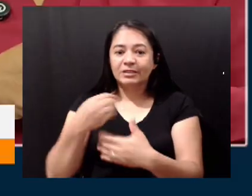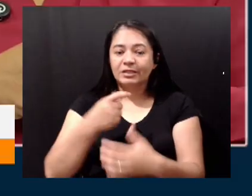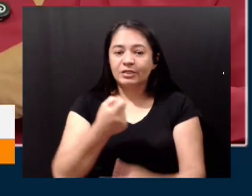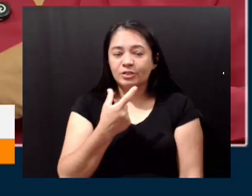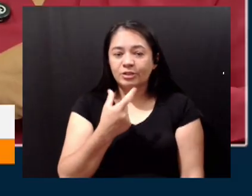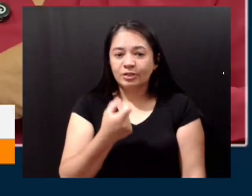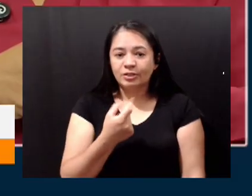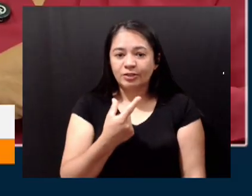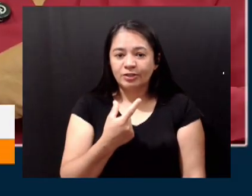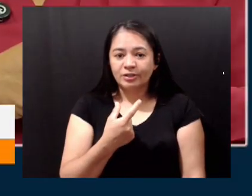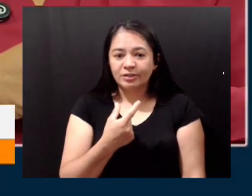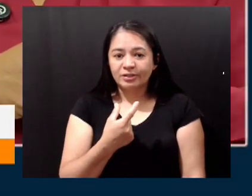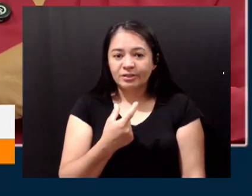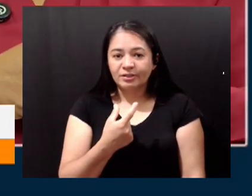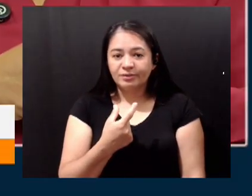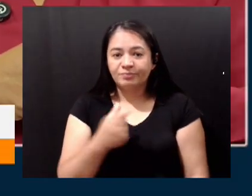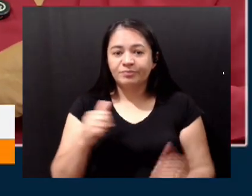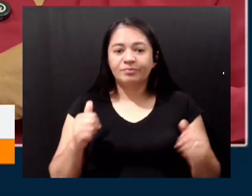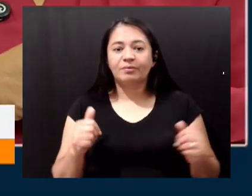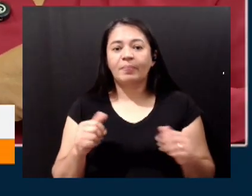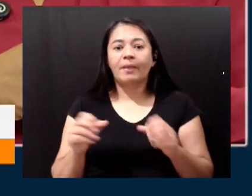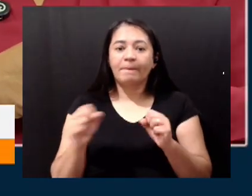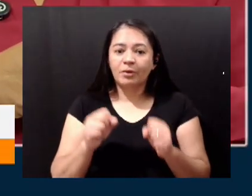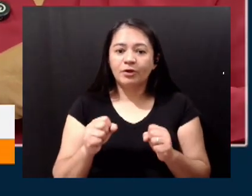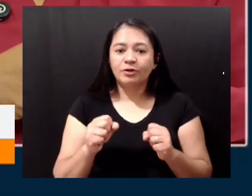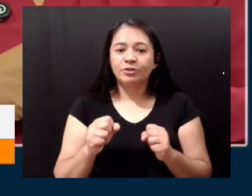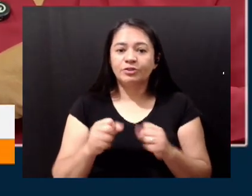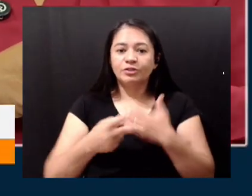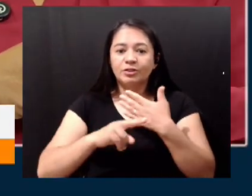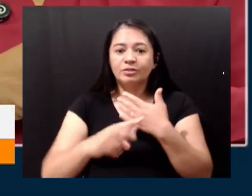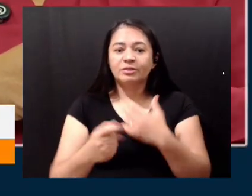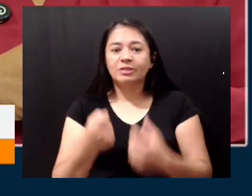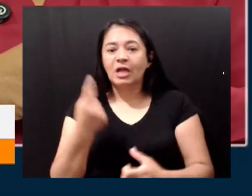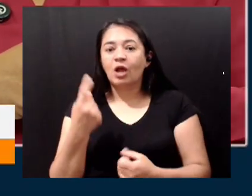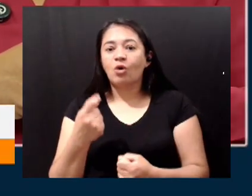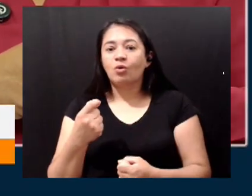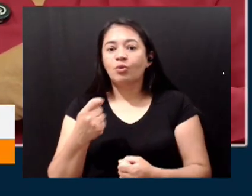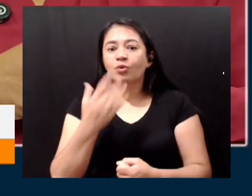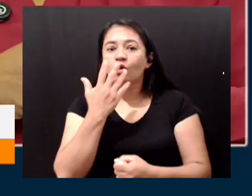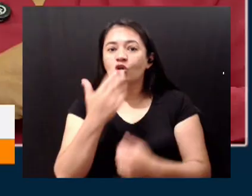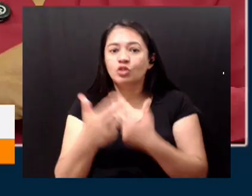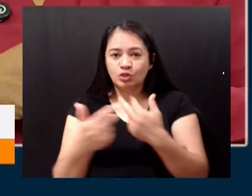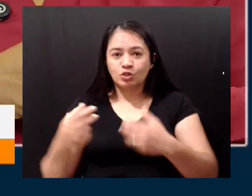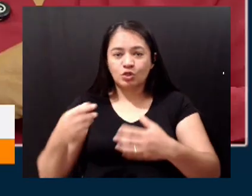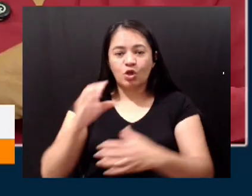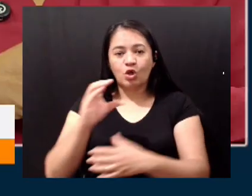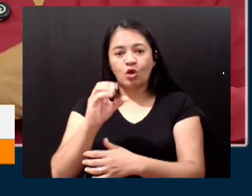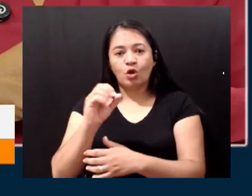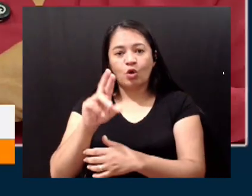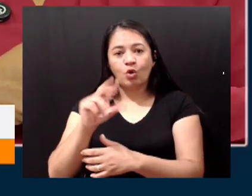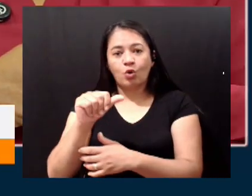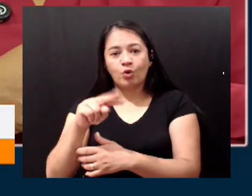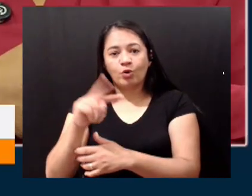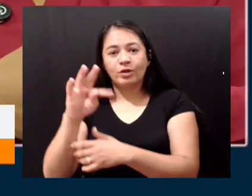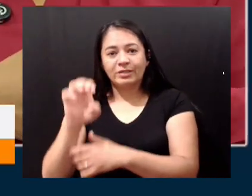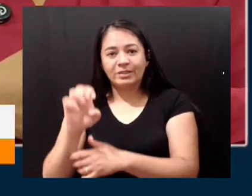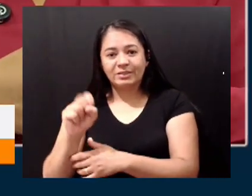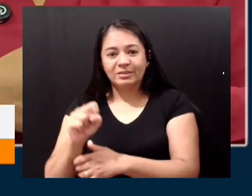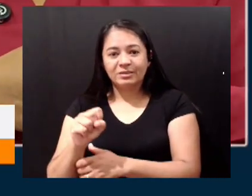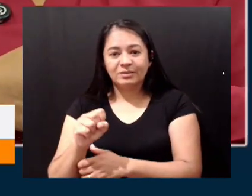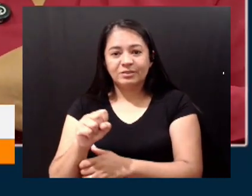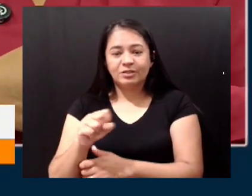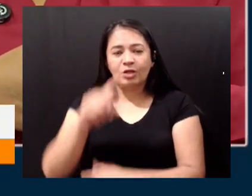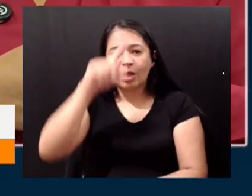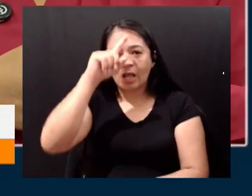substância ativa, pode Uhum, provocar reações. Alguns corantes, inclusive, Uhum. tem um chamado amarelo de